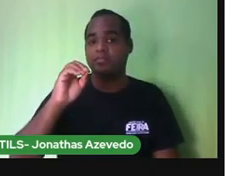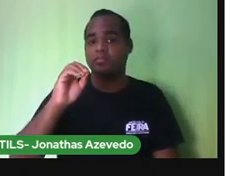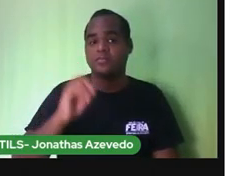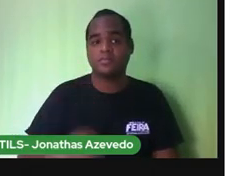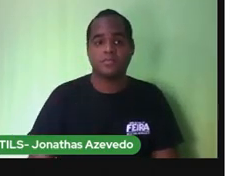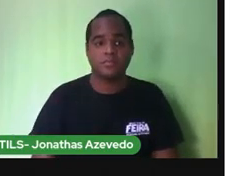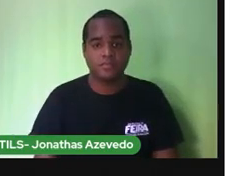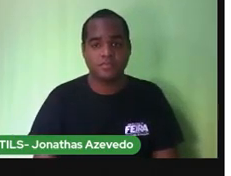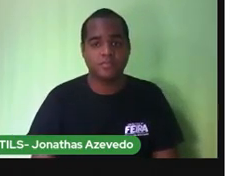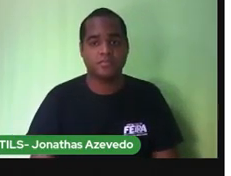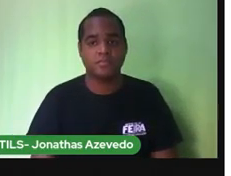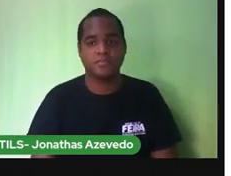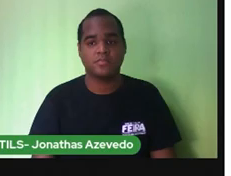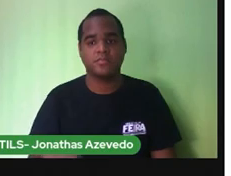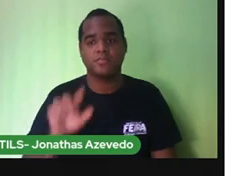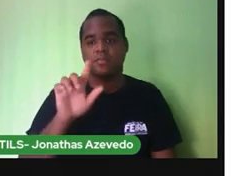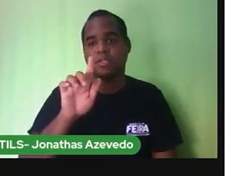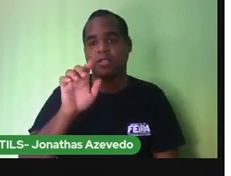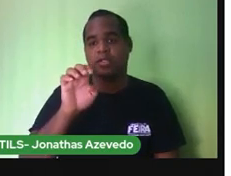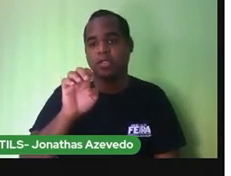o jenipapo